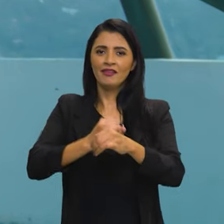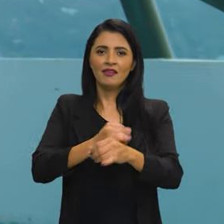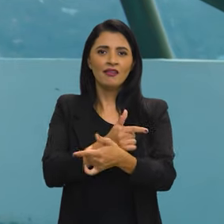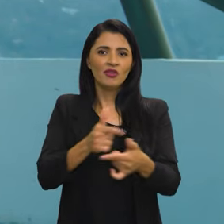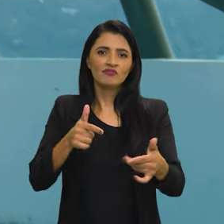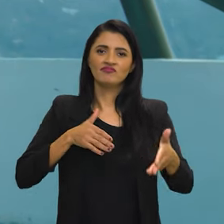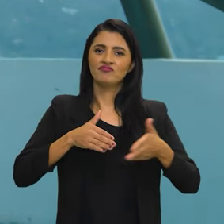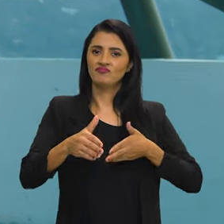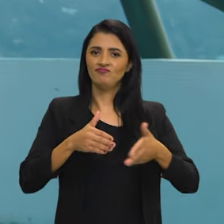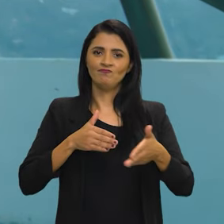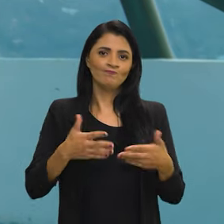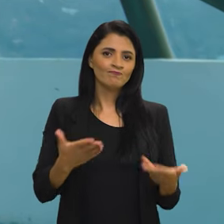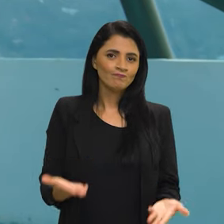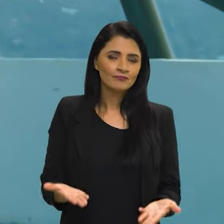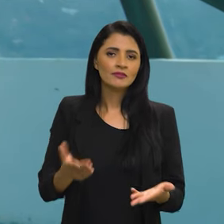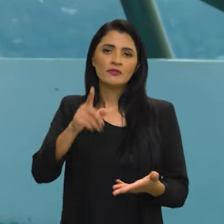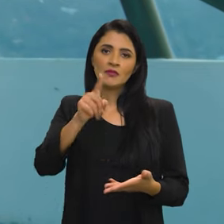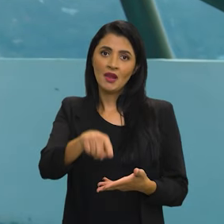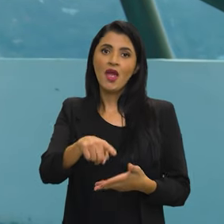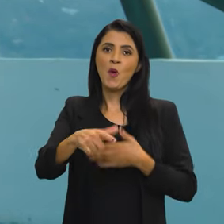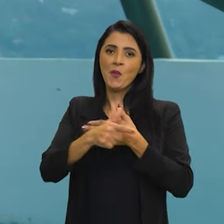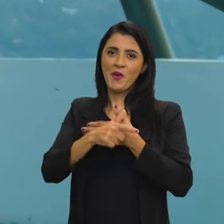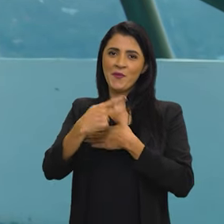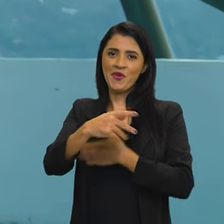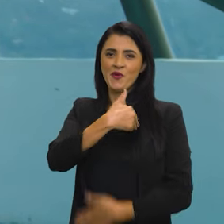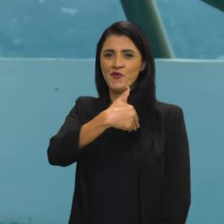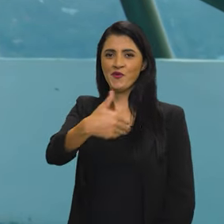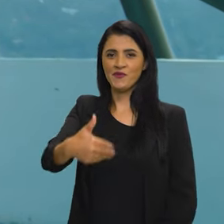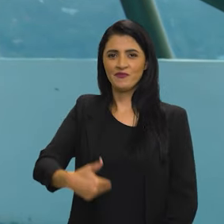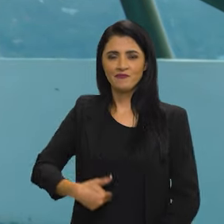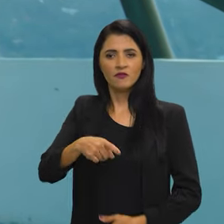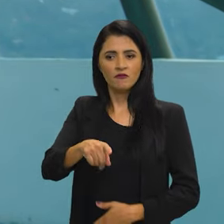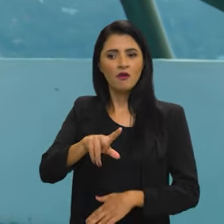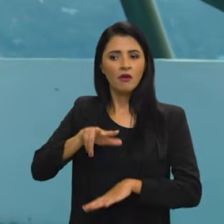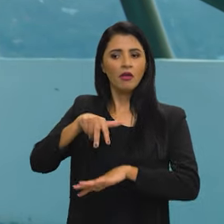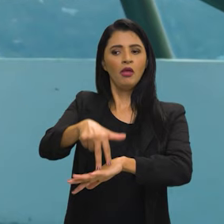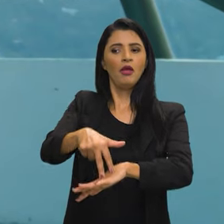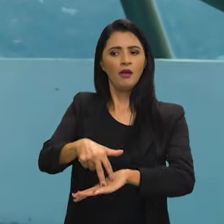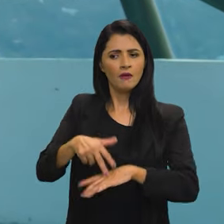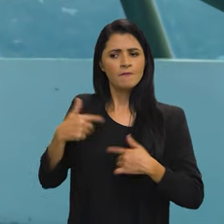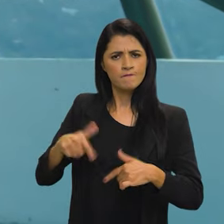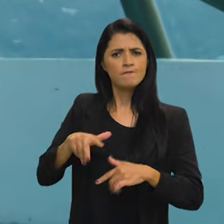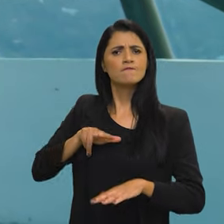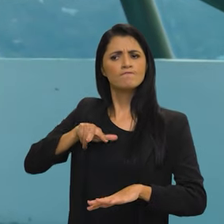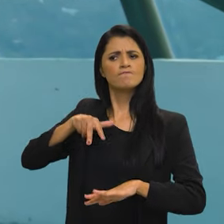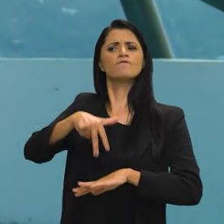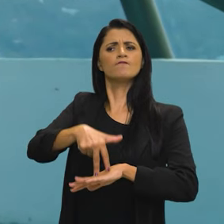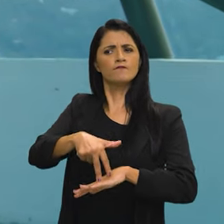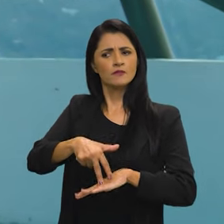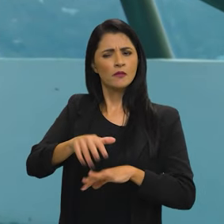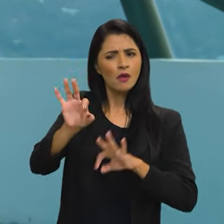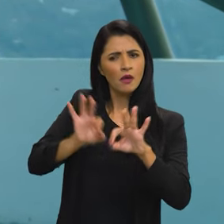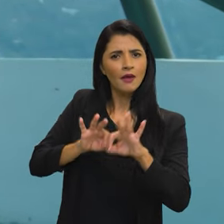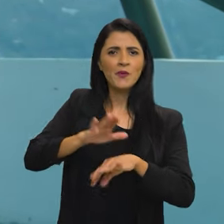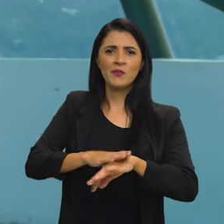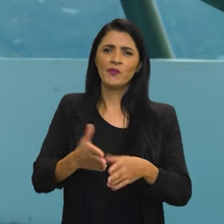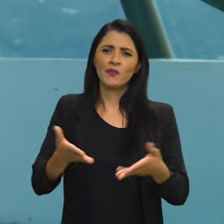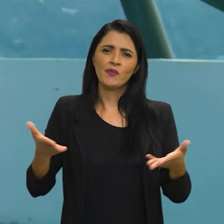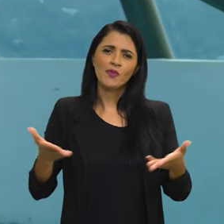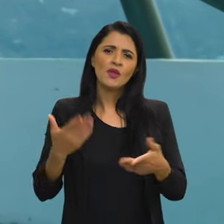essa conectividade e é onde o papel do governo vai se impor e é importante que se imponha nesse